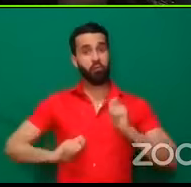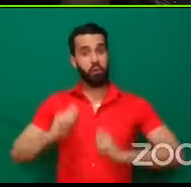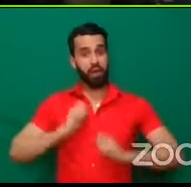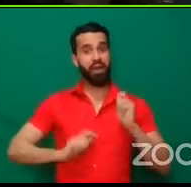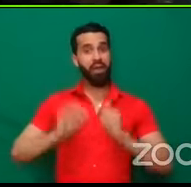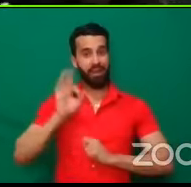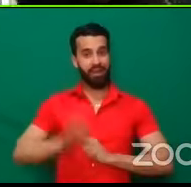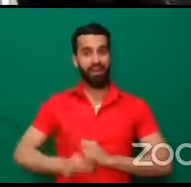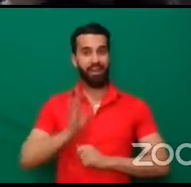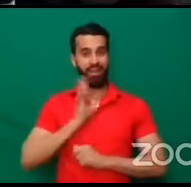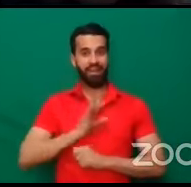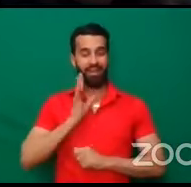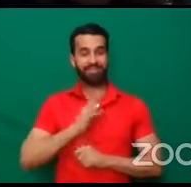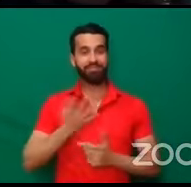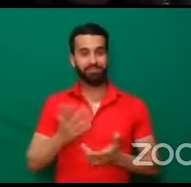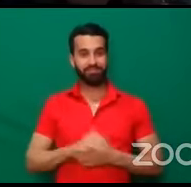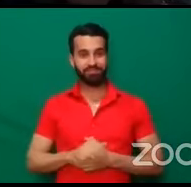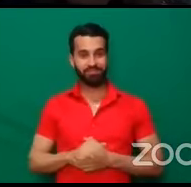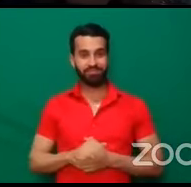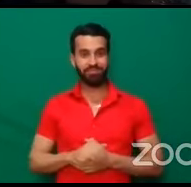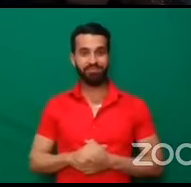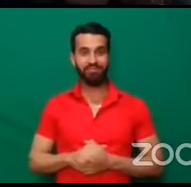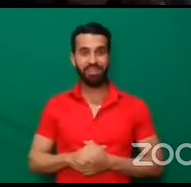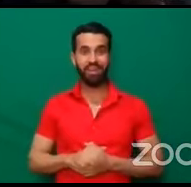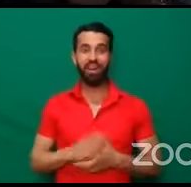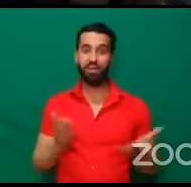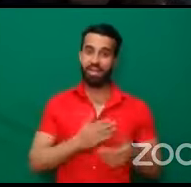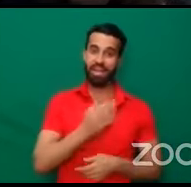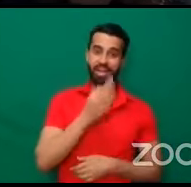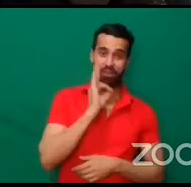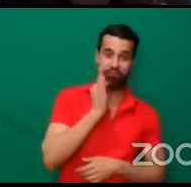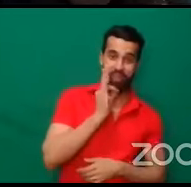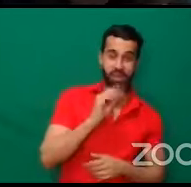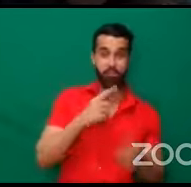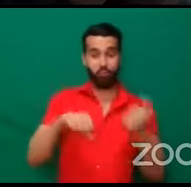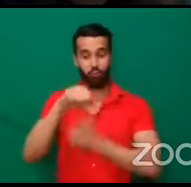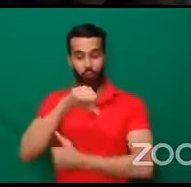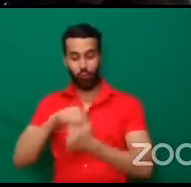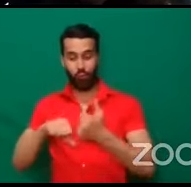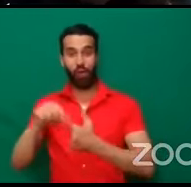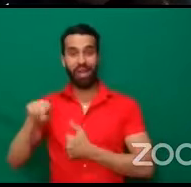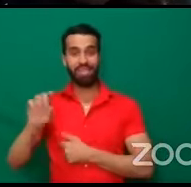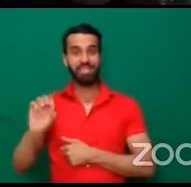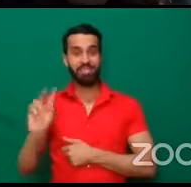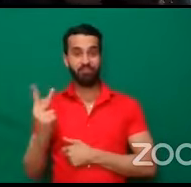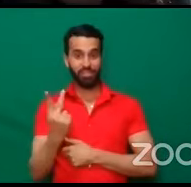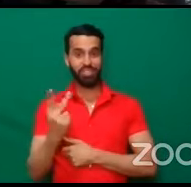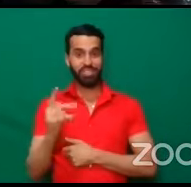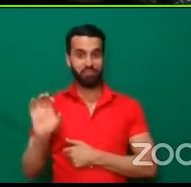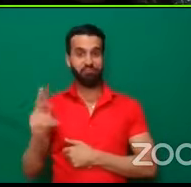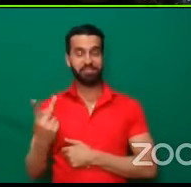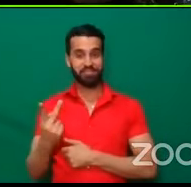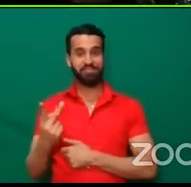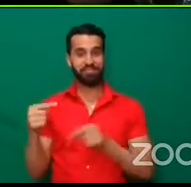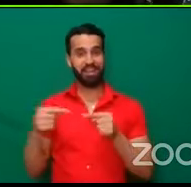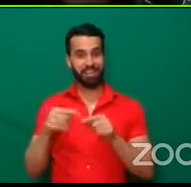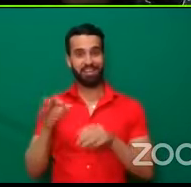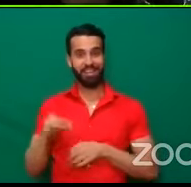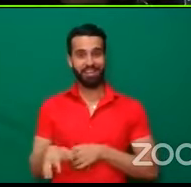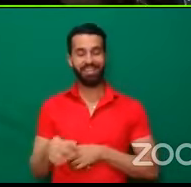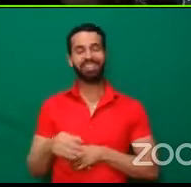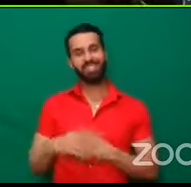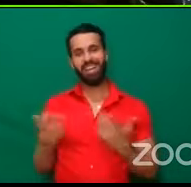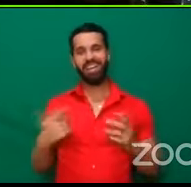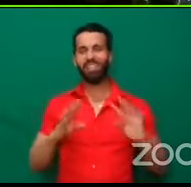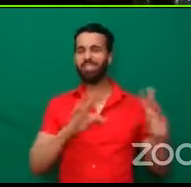né, cara, Já foi uma outra bebida, né? Agora do café para cerveja, que também é bom. tudo Já nessa como vibe.